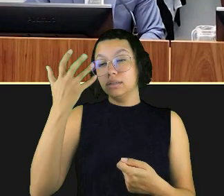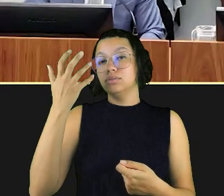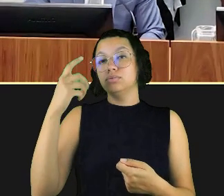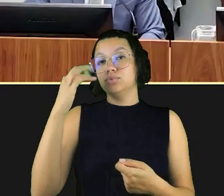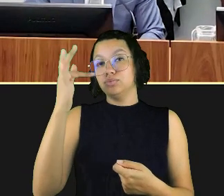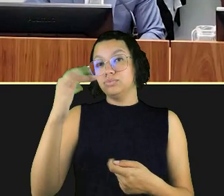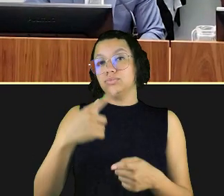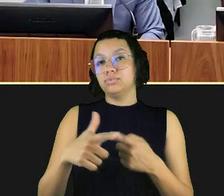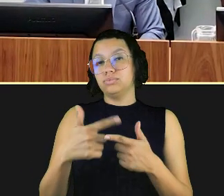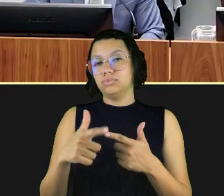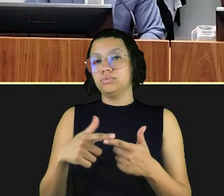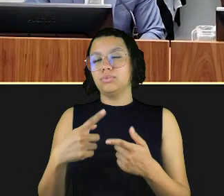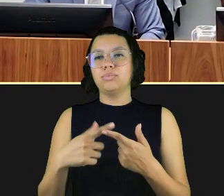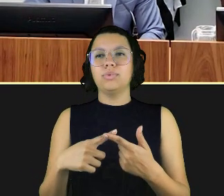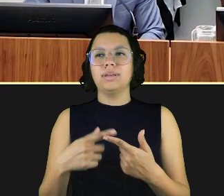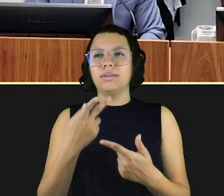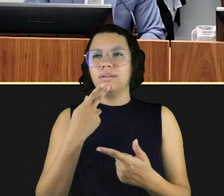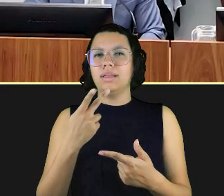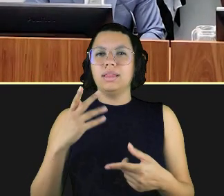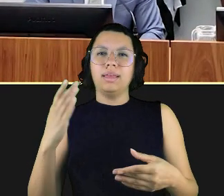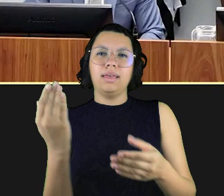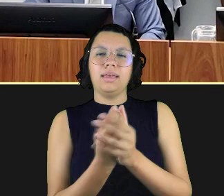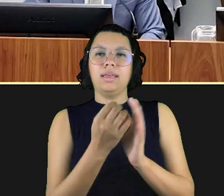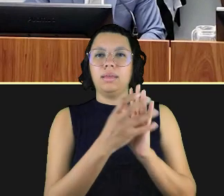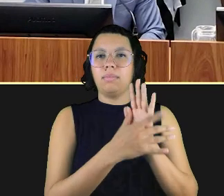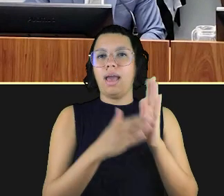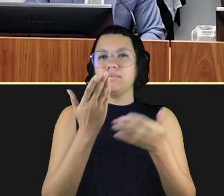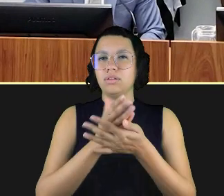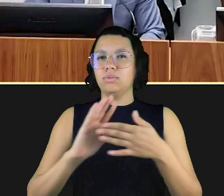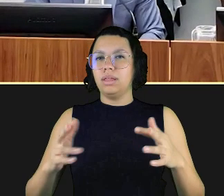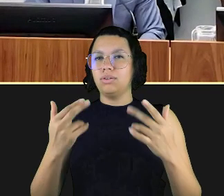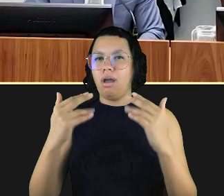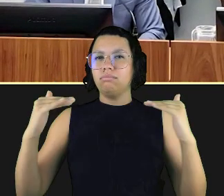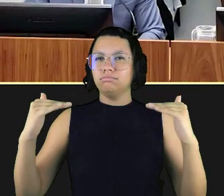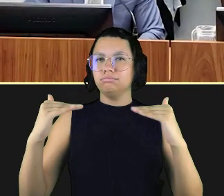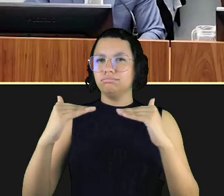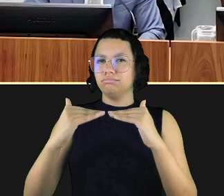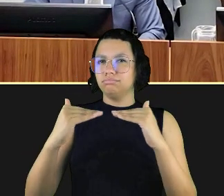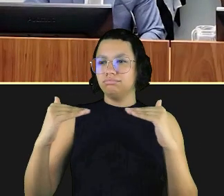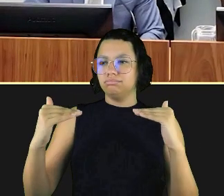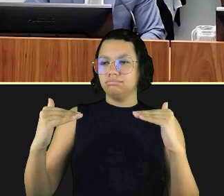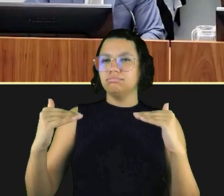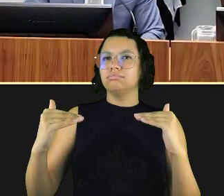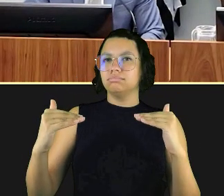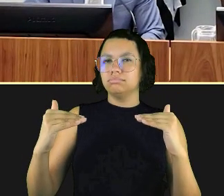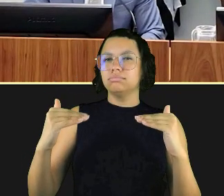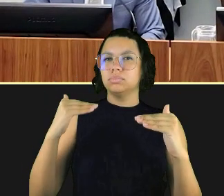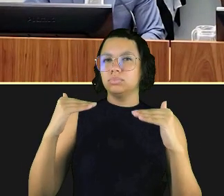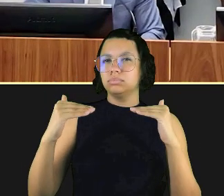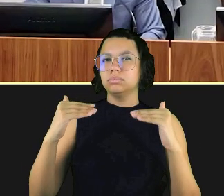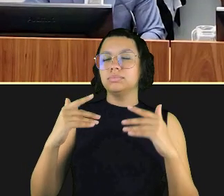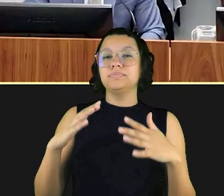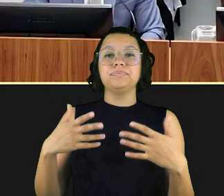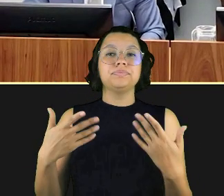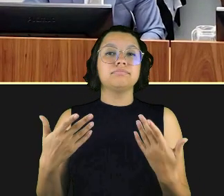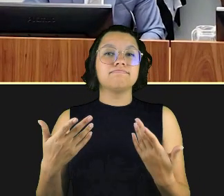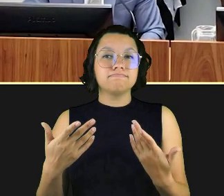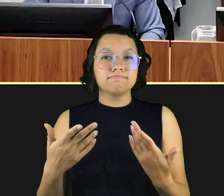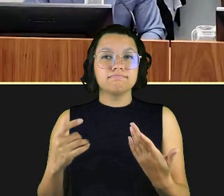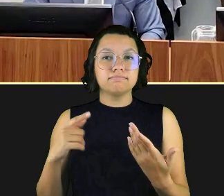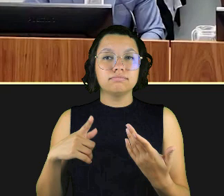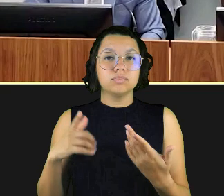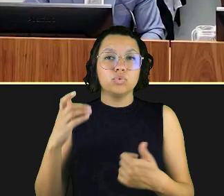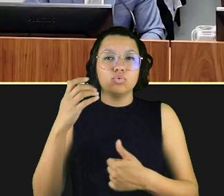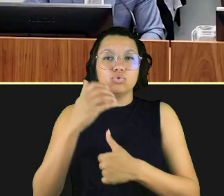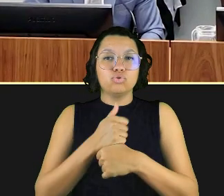estão no mesmo piso, elas se substituem reciprocamente, de fato, existe